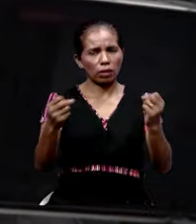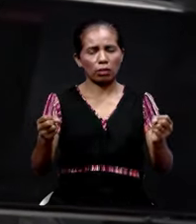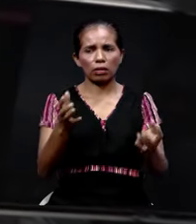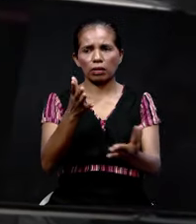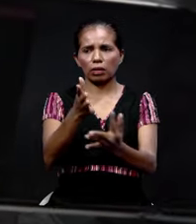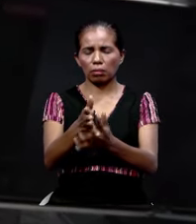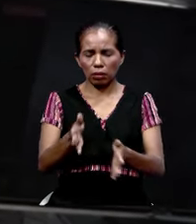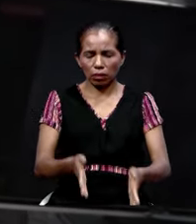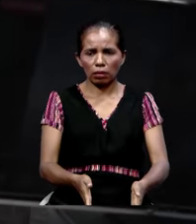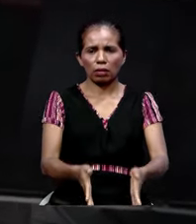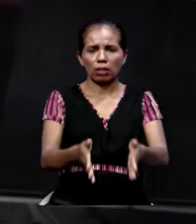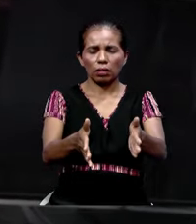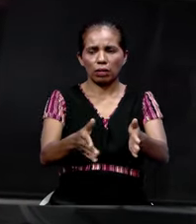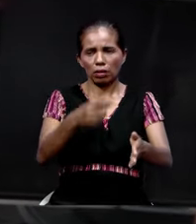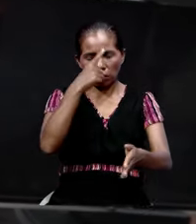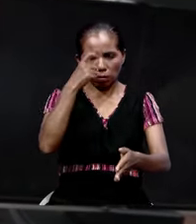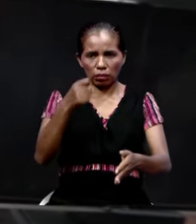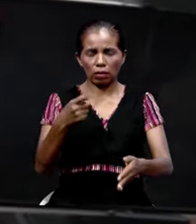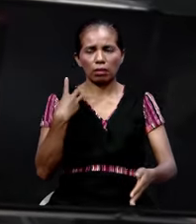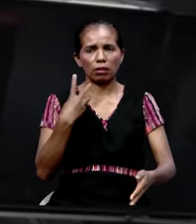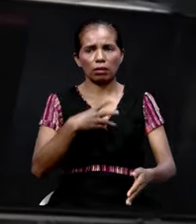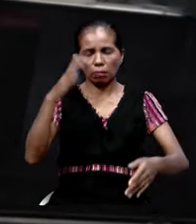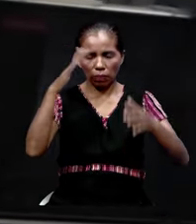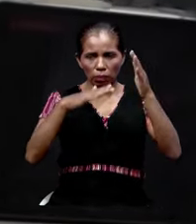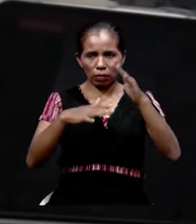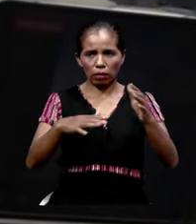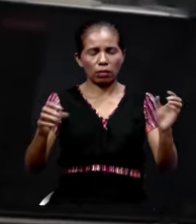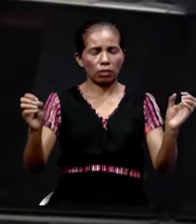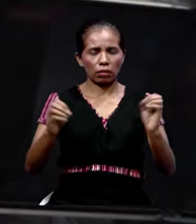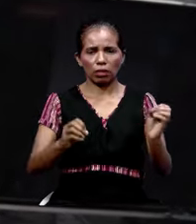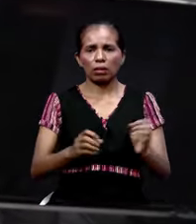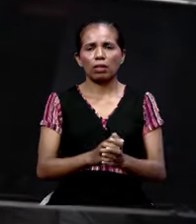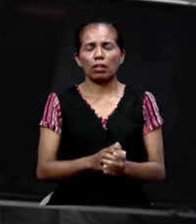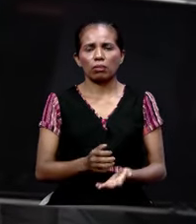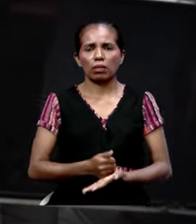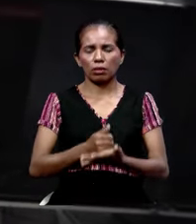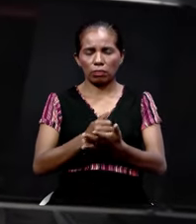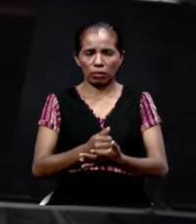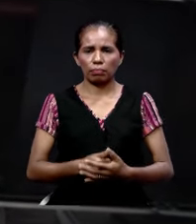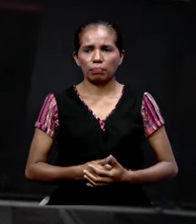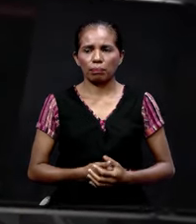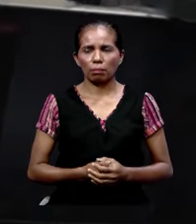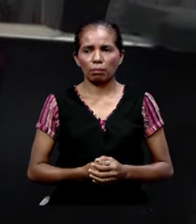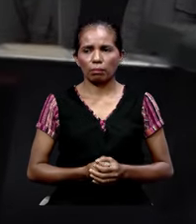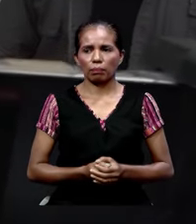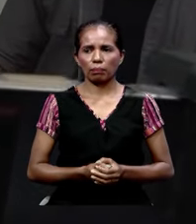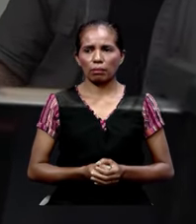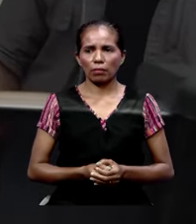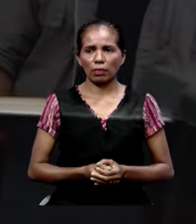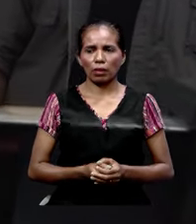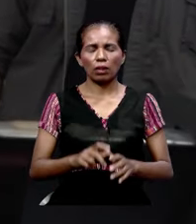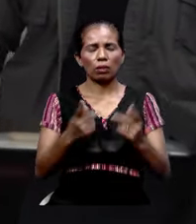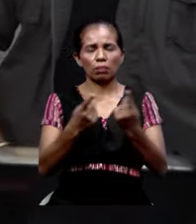ba valeta sira ne tamba ne e tem problema nunca para não achar de resolver. Companhia Hira Moca. Companhia